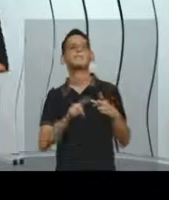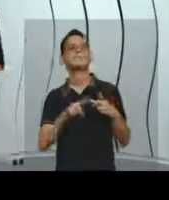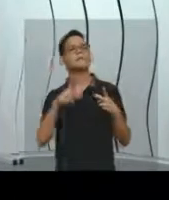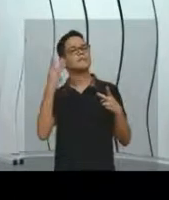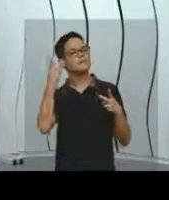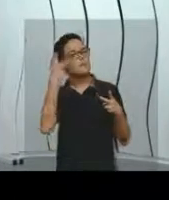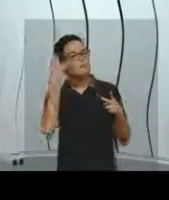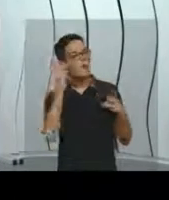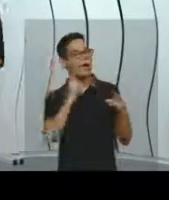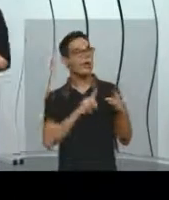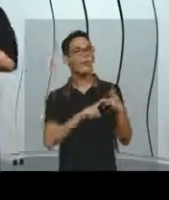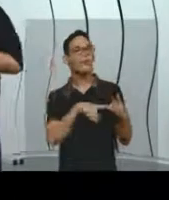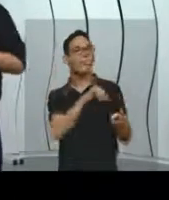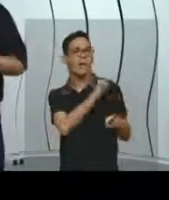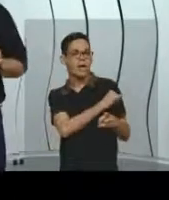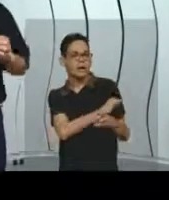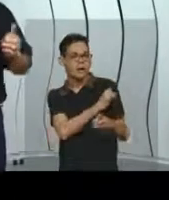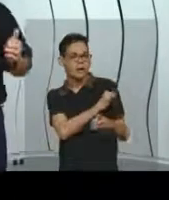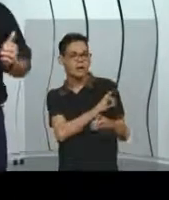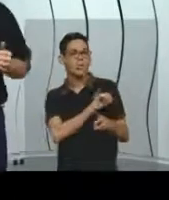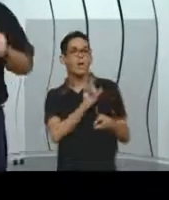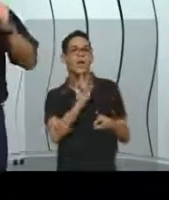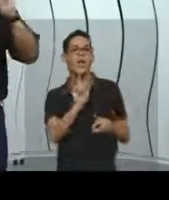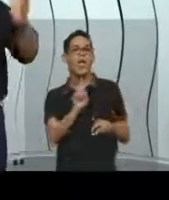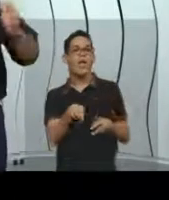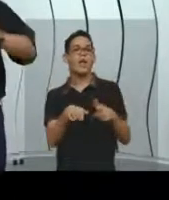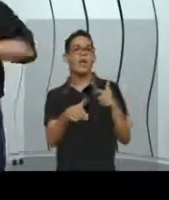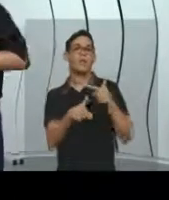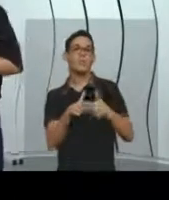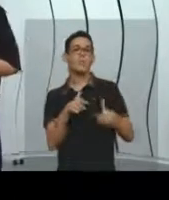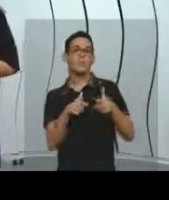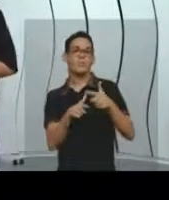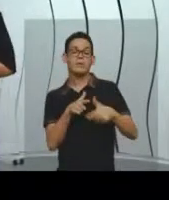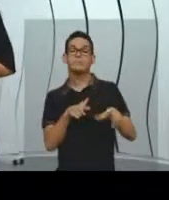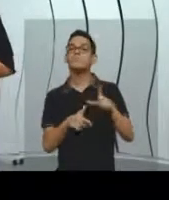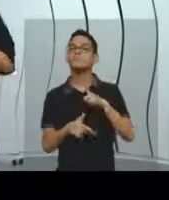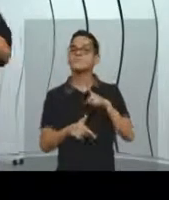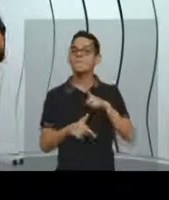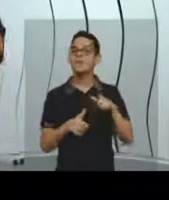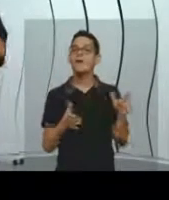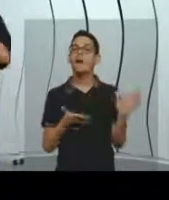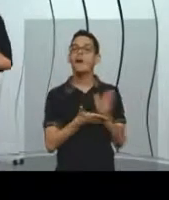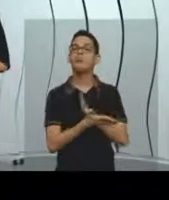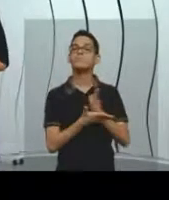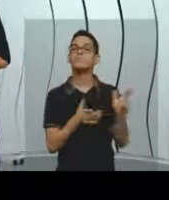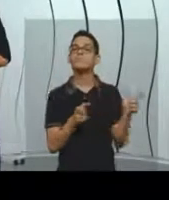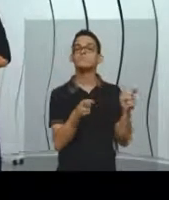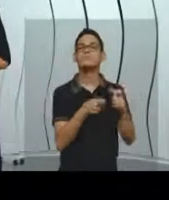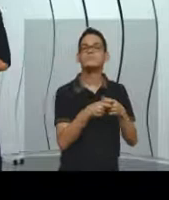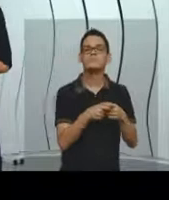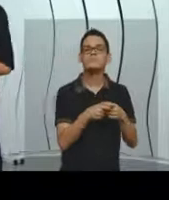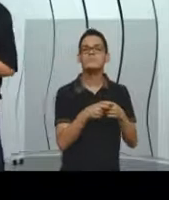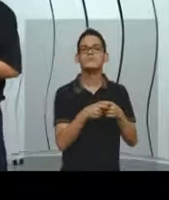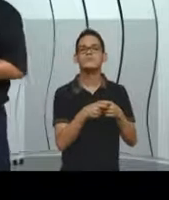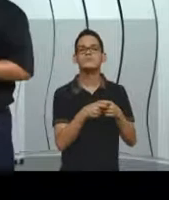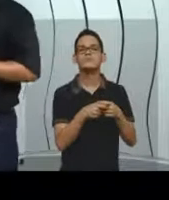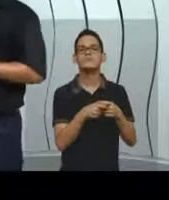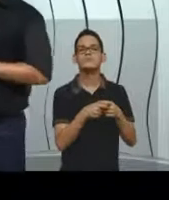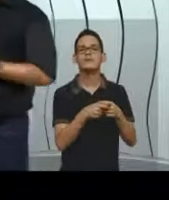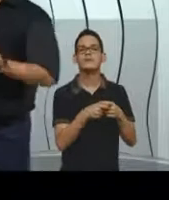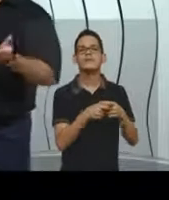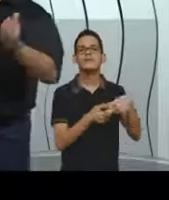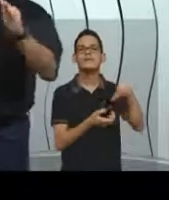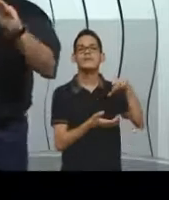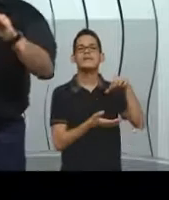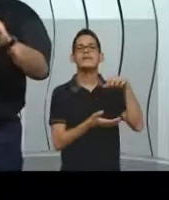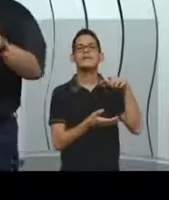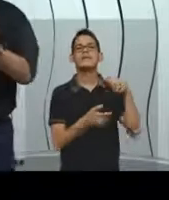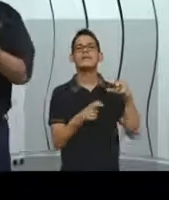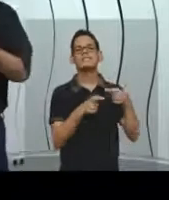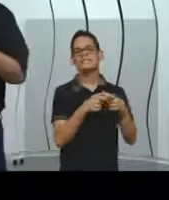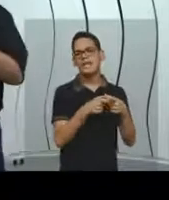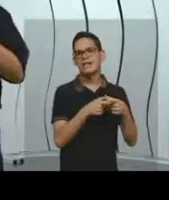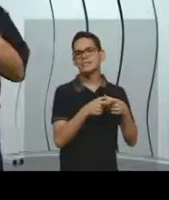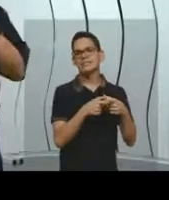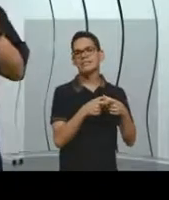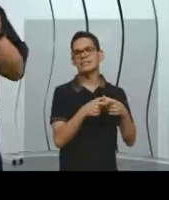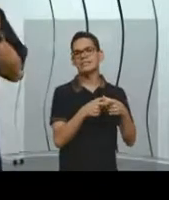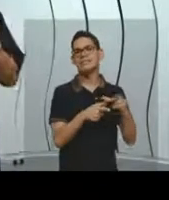Paulo, Rio, já estão começando a aparecer no interior do Brasil, porém, em uma escala extremamente